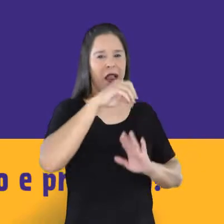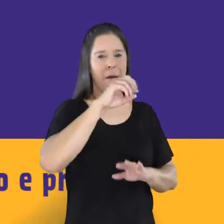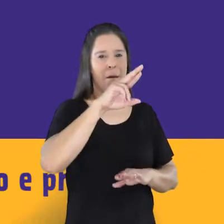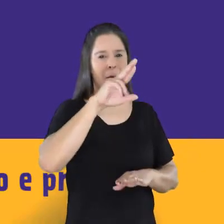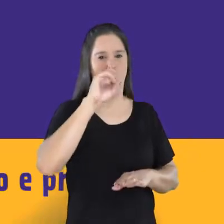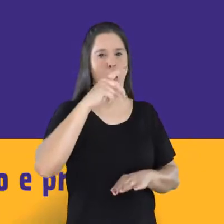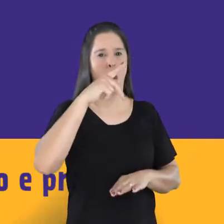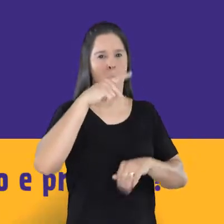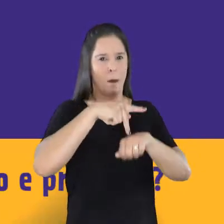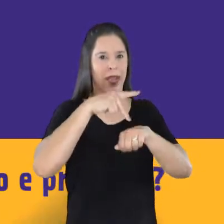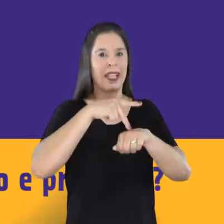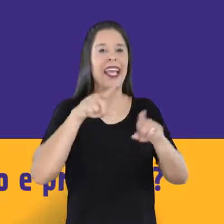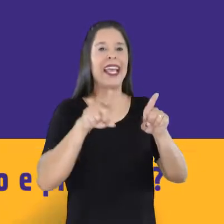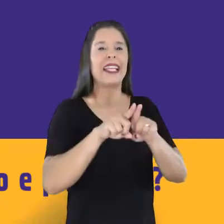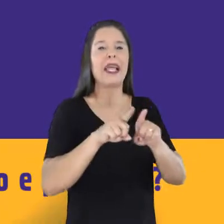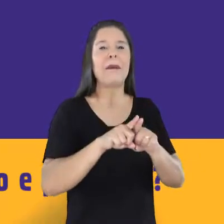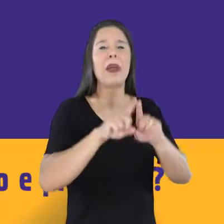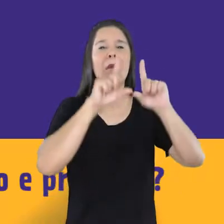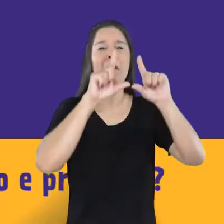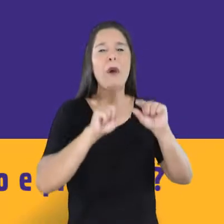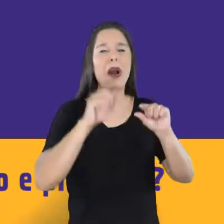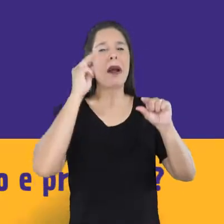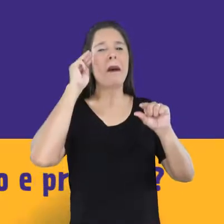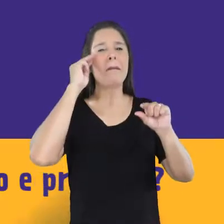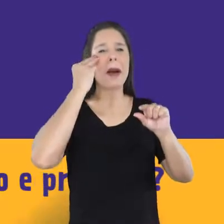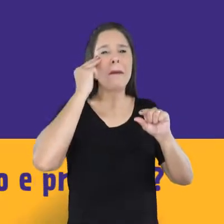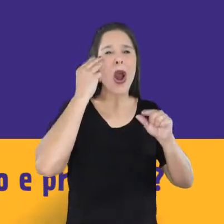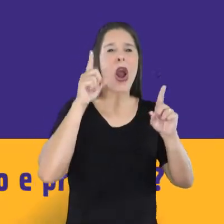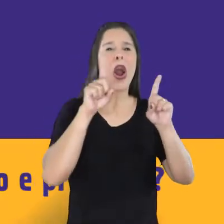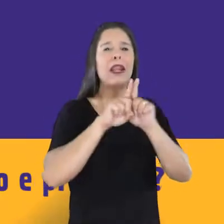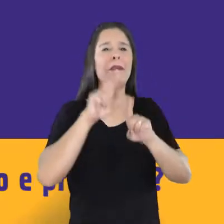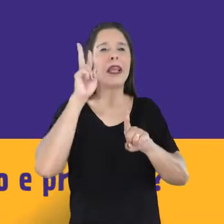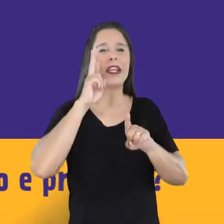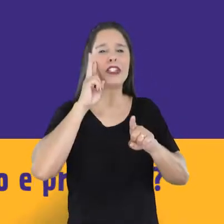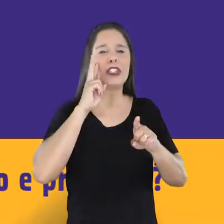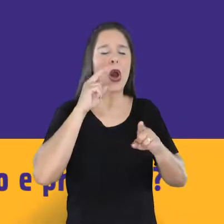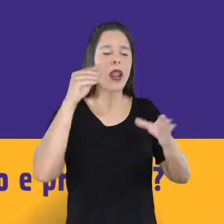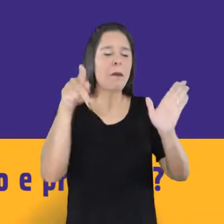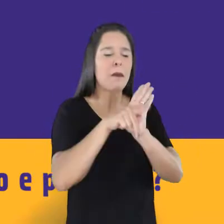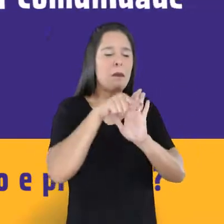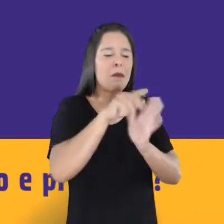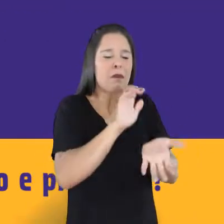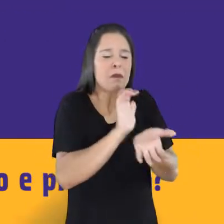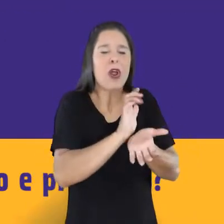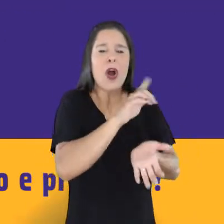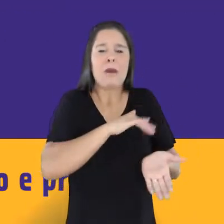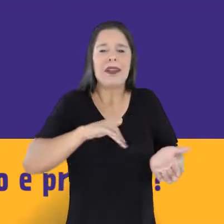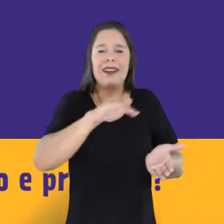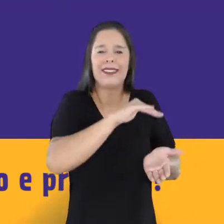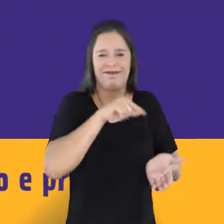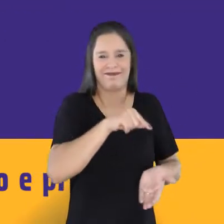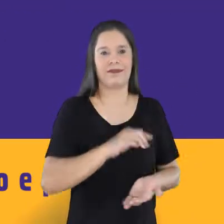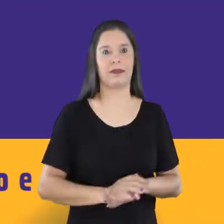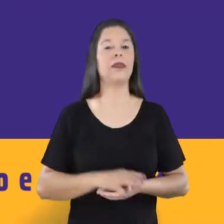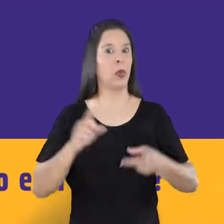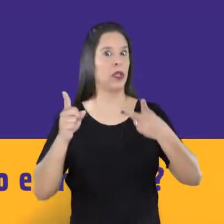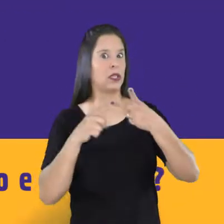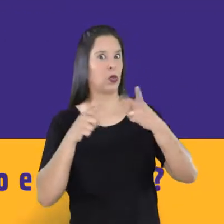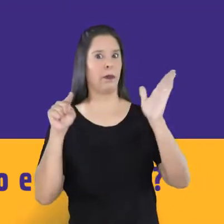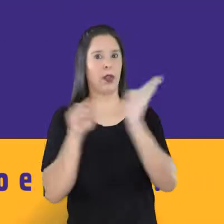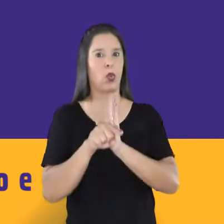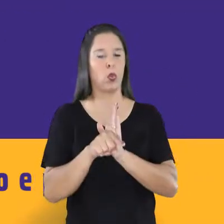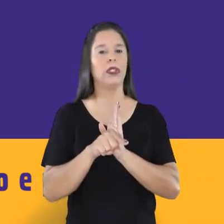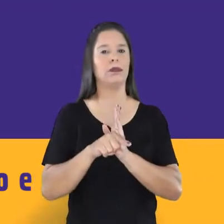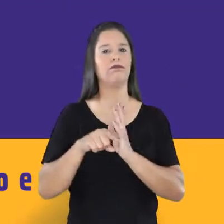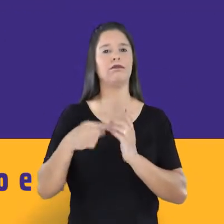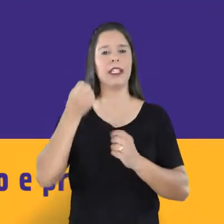convívio social e experimentação cultural para idosos no Morro das Pedras. O segundo é o baixo volume de registros